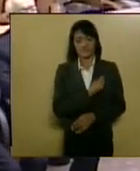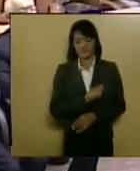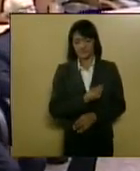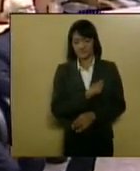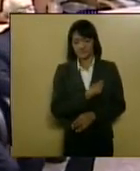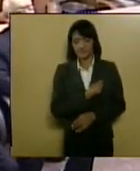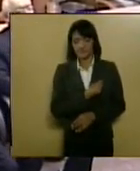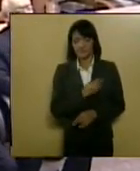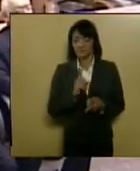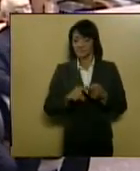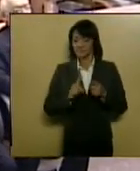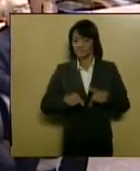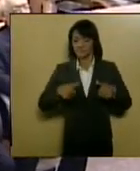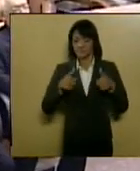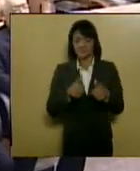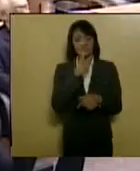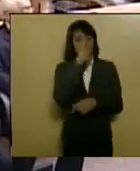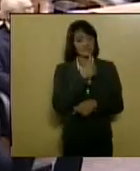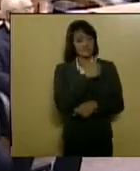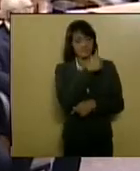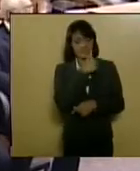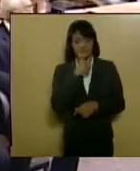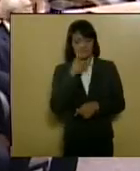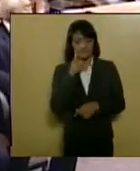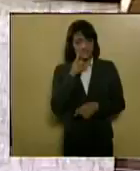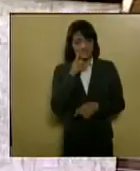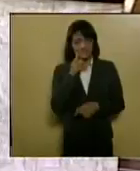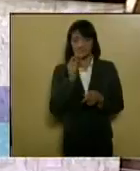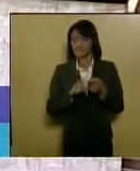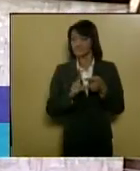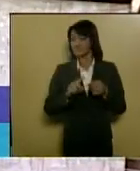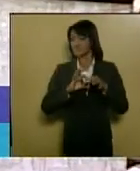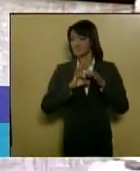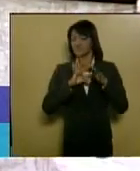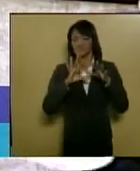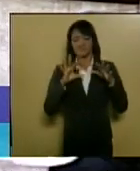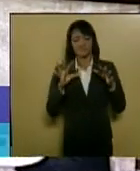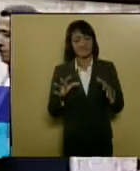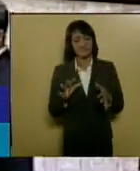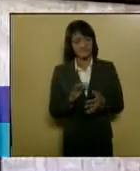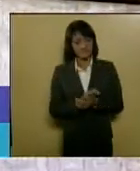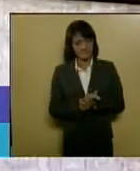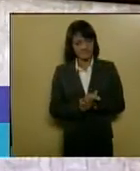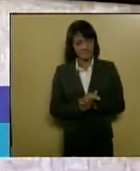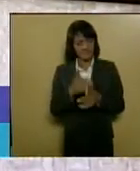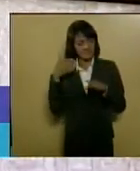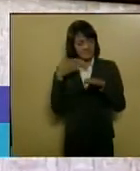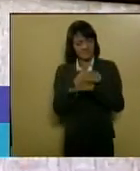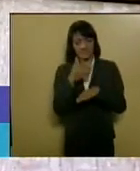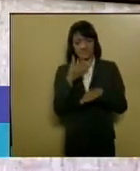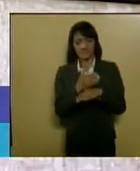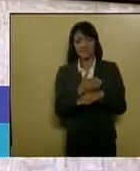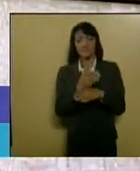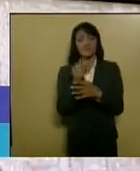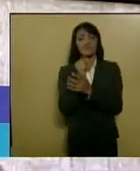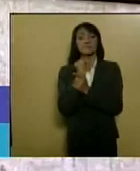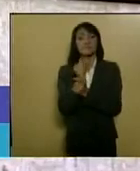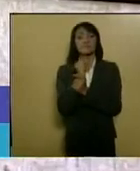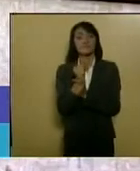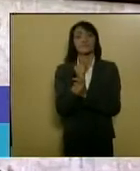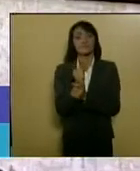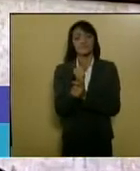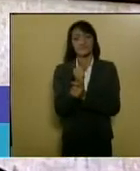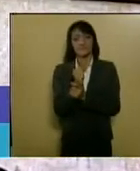Tradições de bravura, sacrifício, despreendimento, desambição, participação e de garantia da